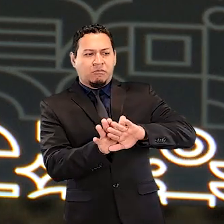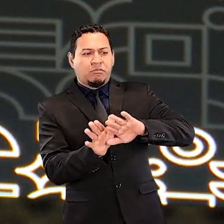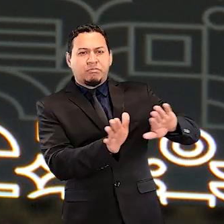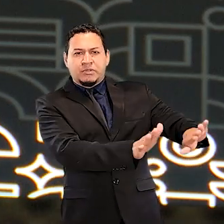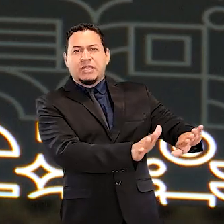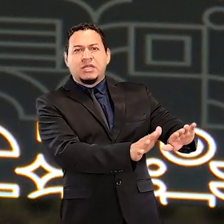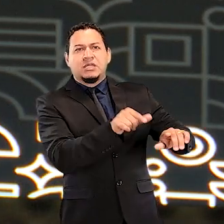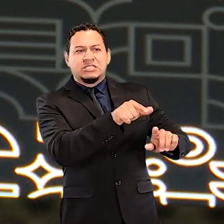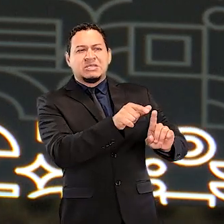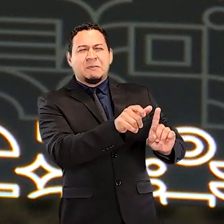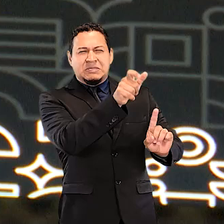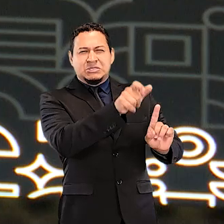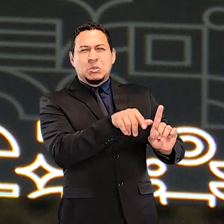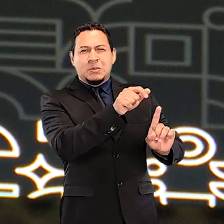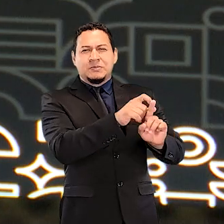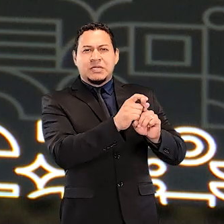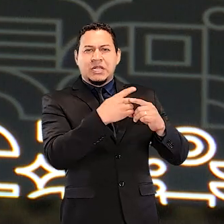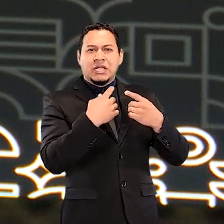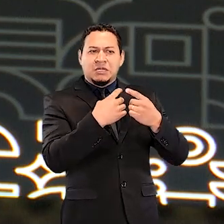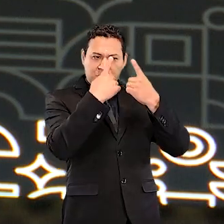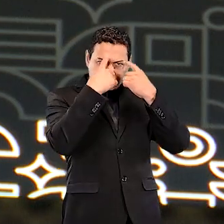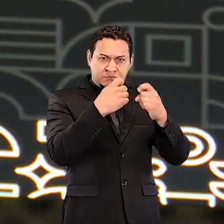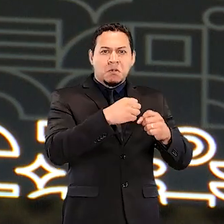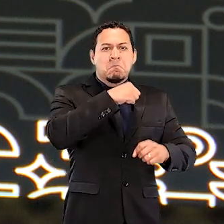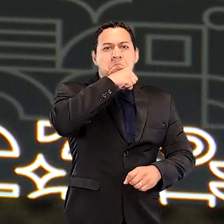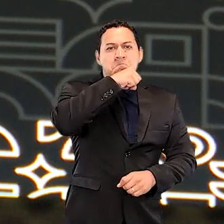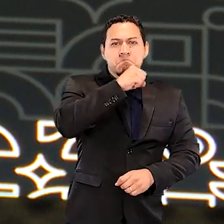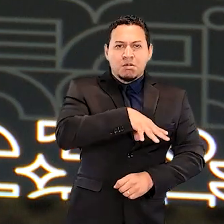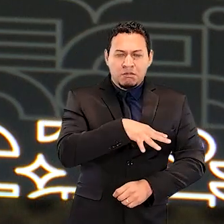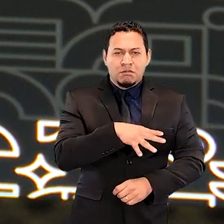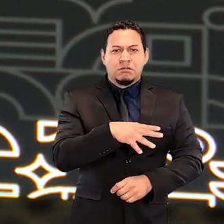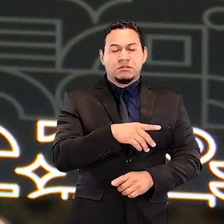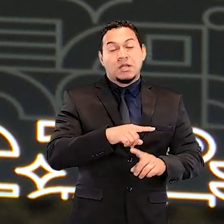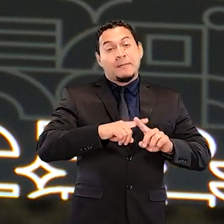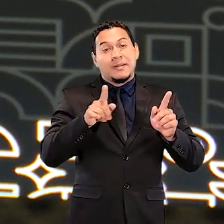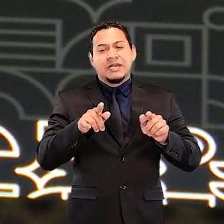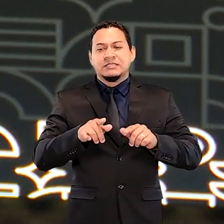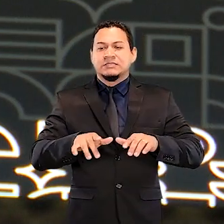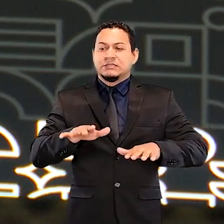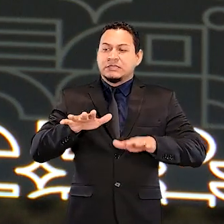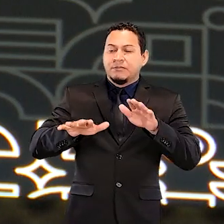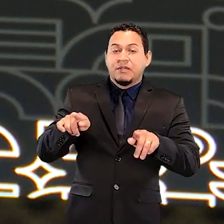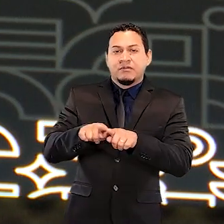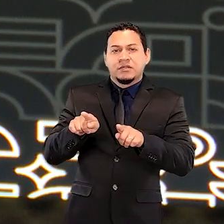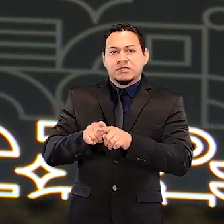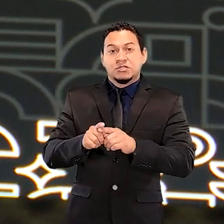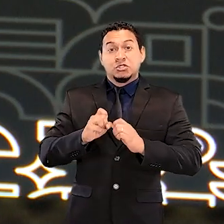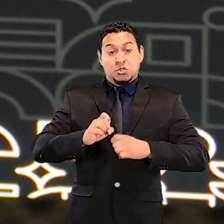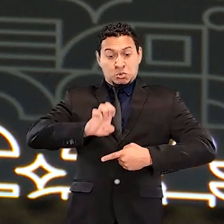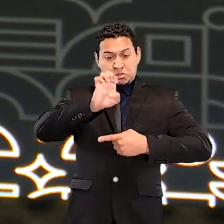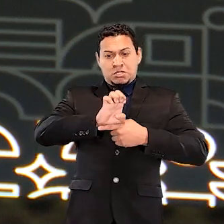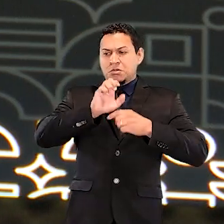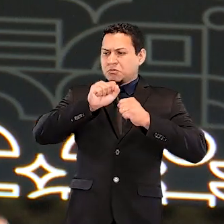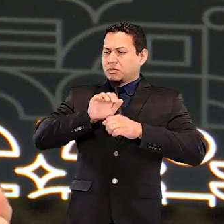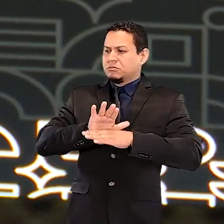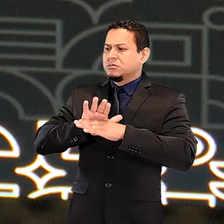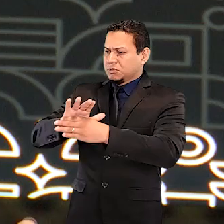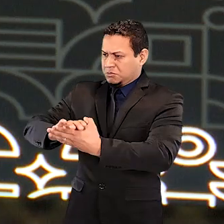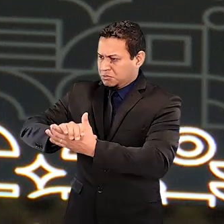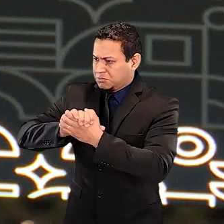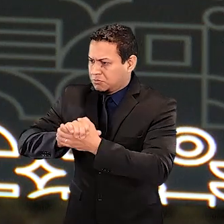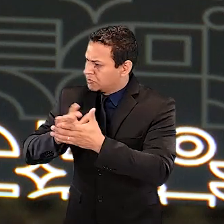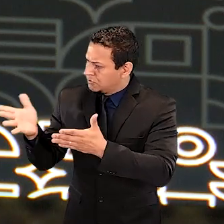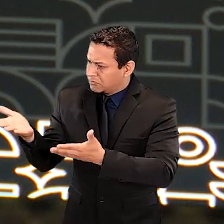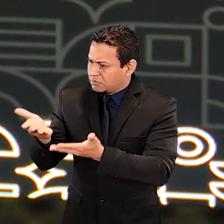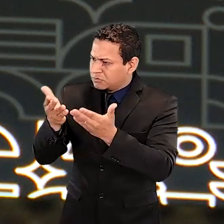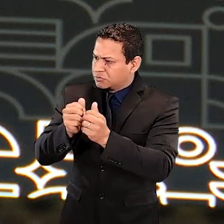uma liberdade que depende de alguém ou do Estado dar a mão para aquela mulher e dizer, você não está